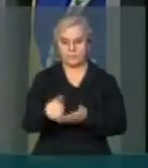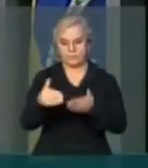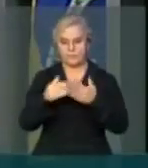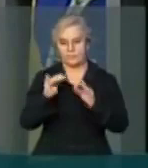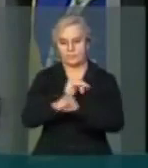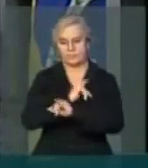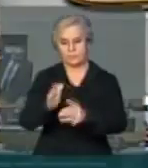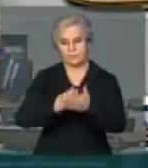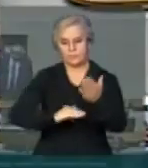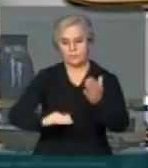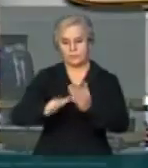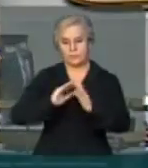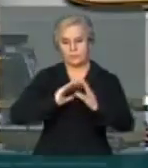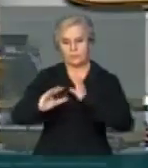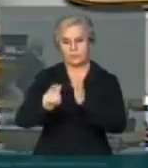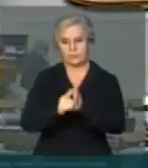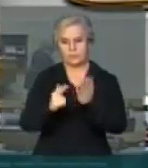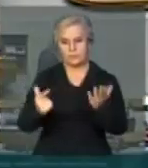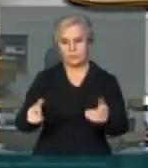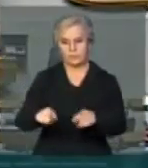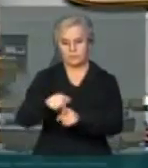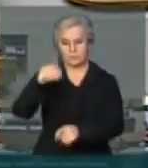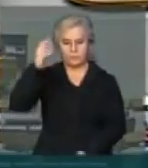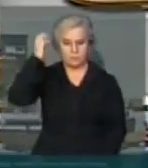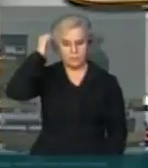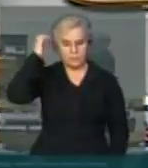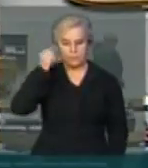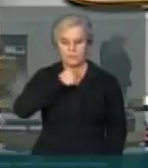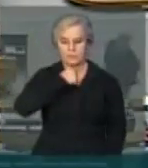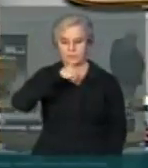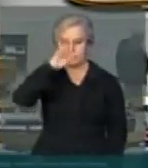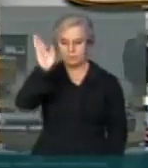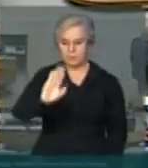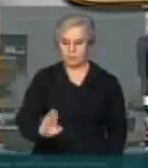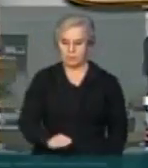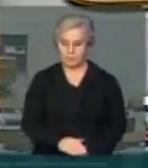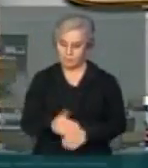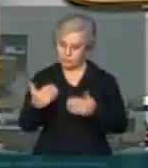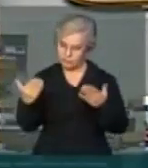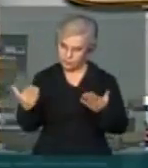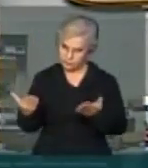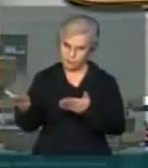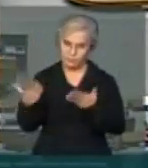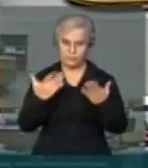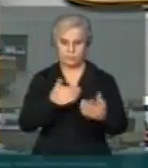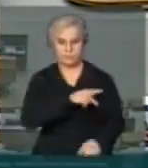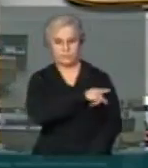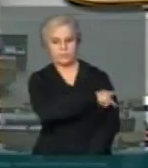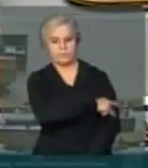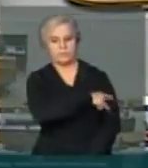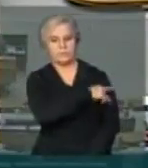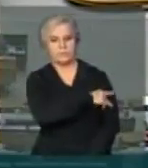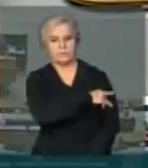presidente. Obrigado. Agora sim, vamos ao Piauí com o...